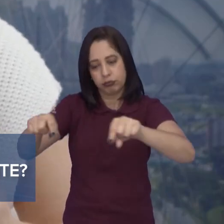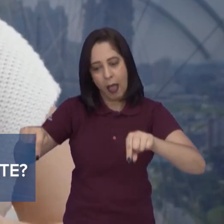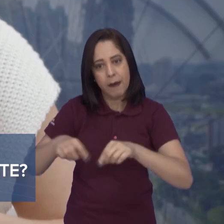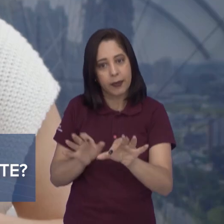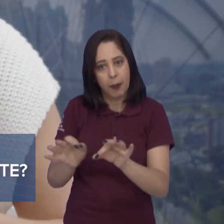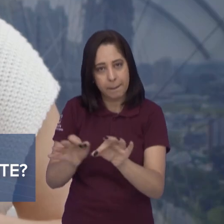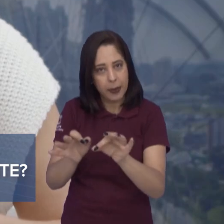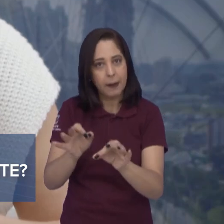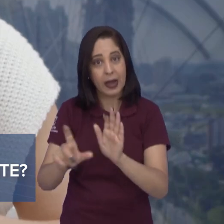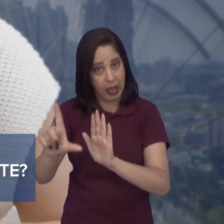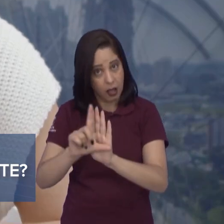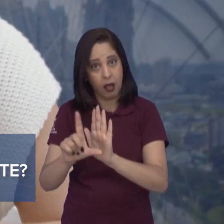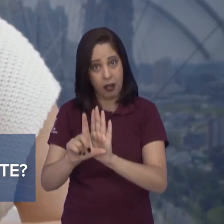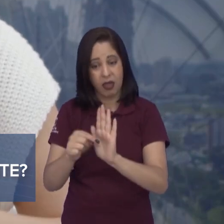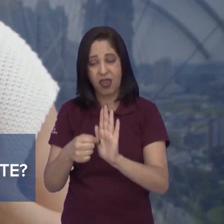vem trazendo